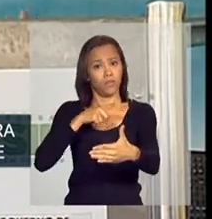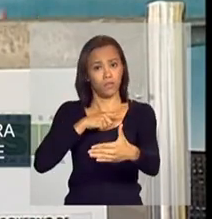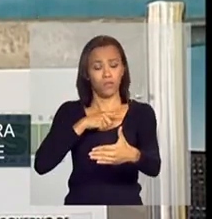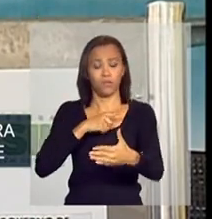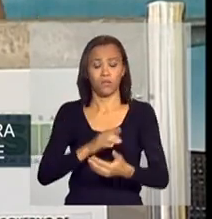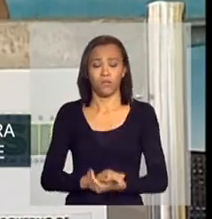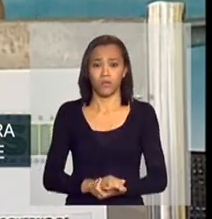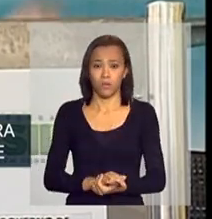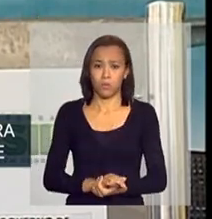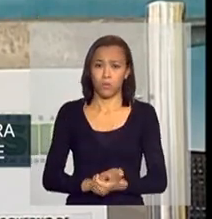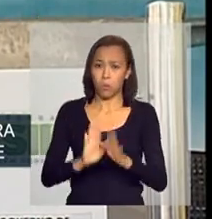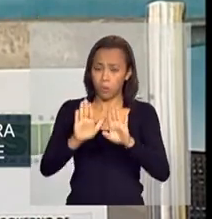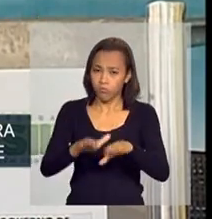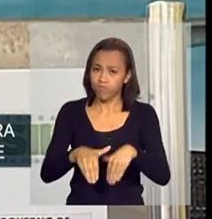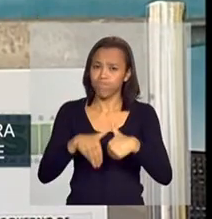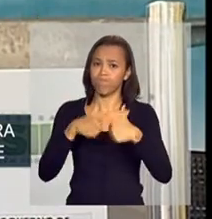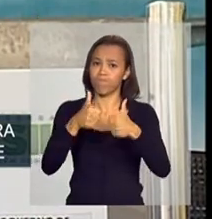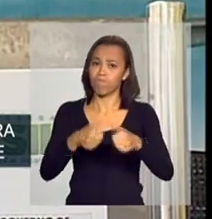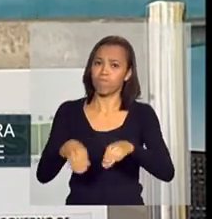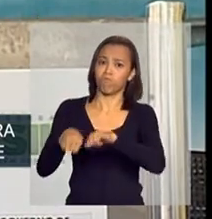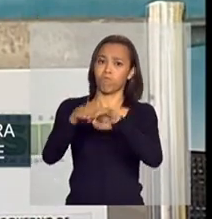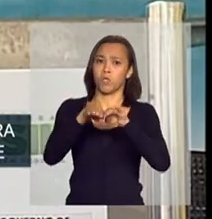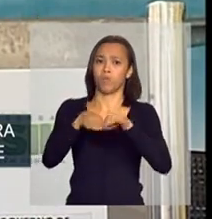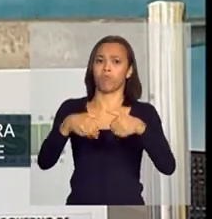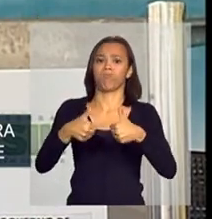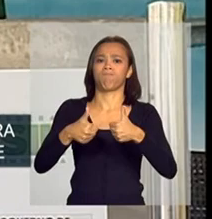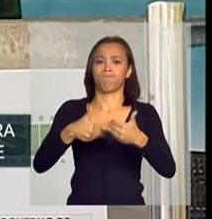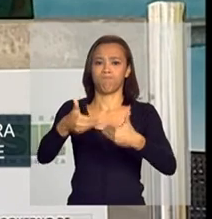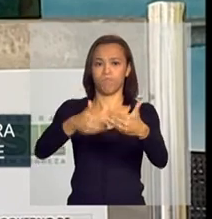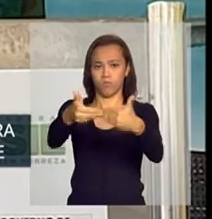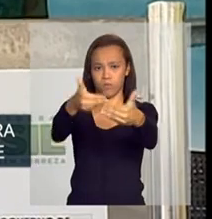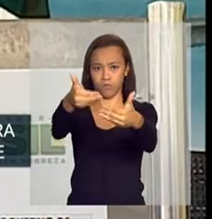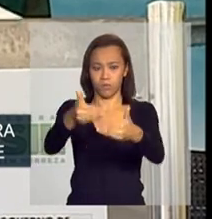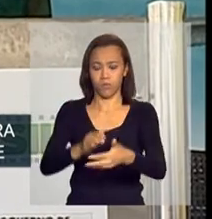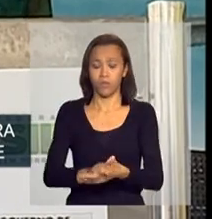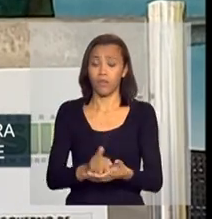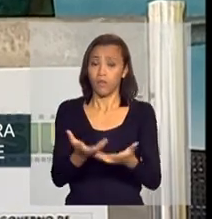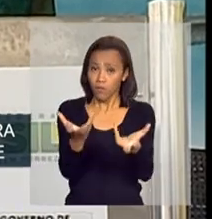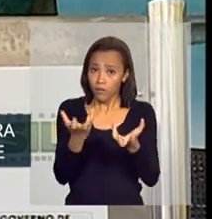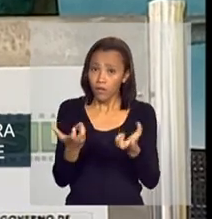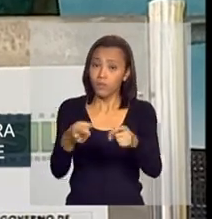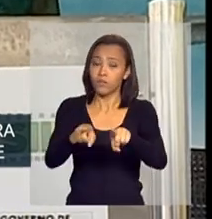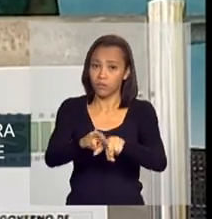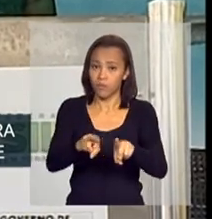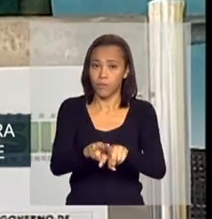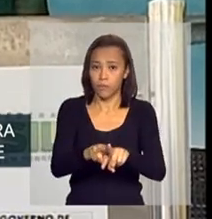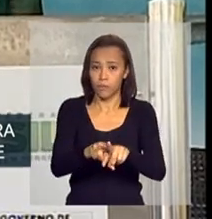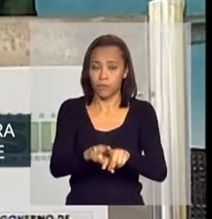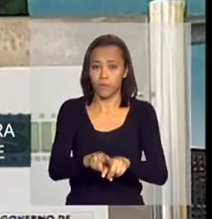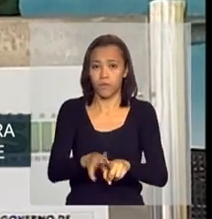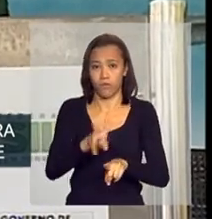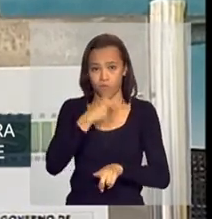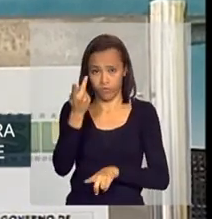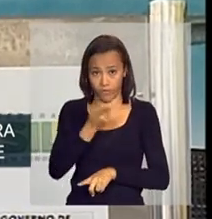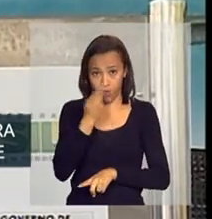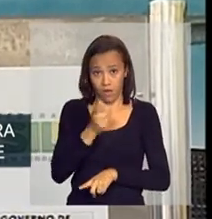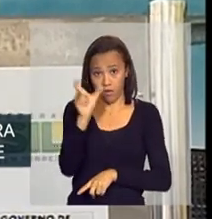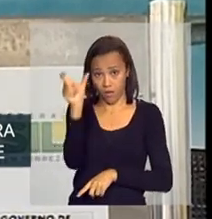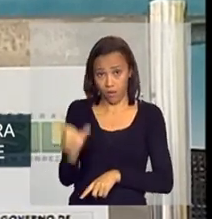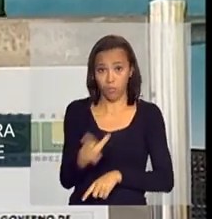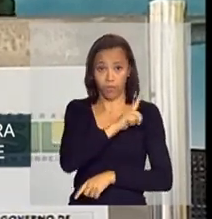patamar mais elevado de desenvolvimento. Queria também dizer para o